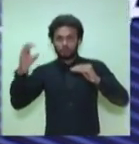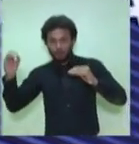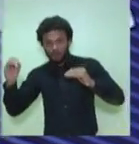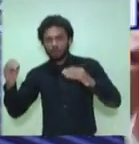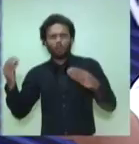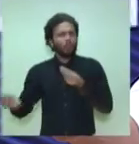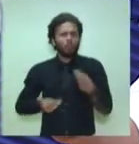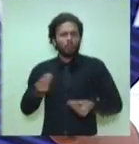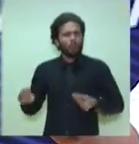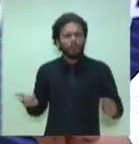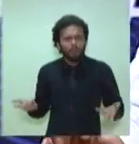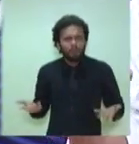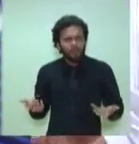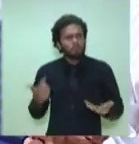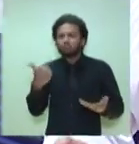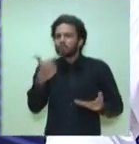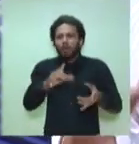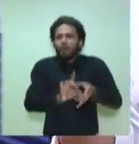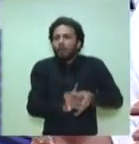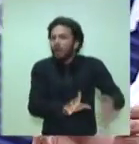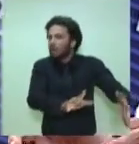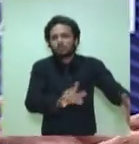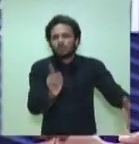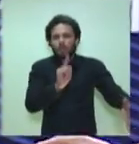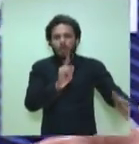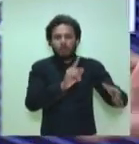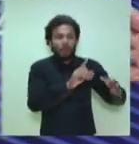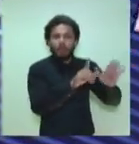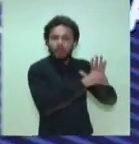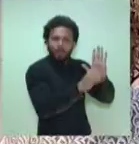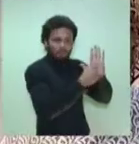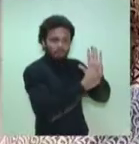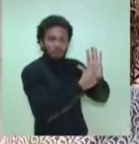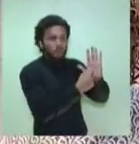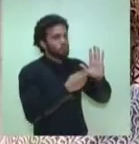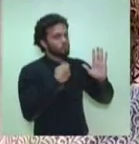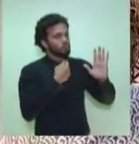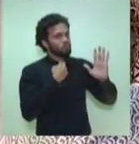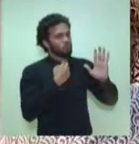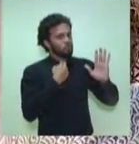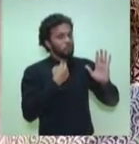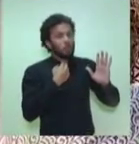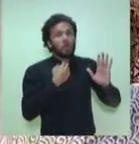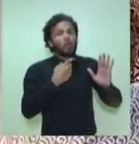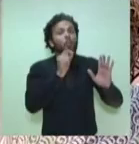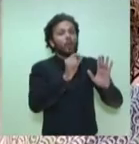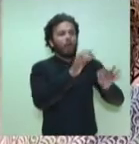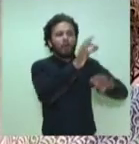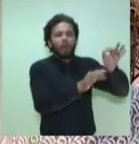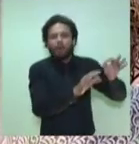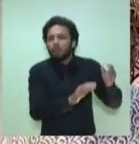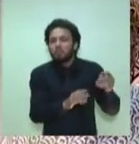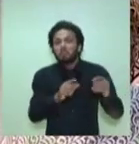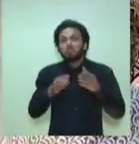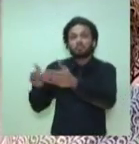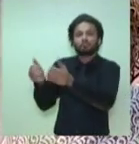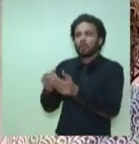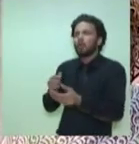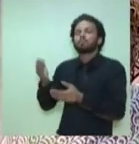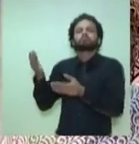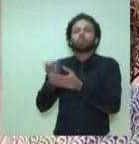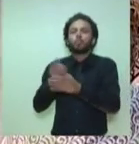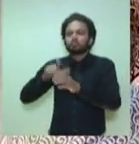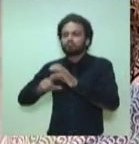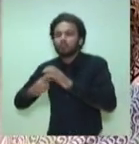não autoriza essa gratuidade. Ela diz apenas que não pode haver cobrança judicial e sim cobrança administrativa. Então, o que vai